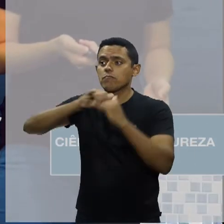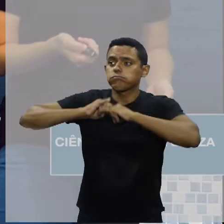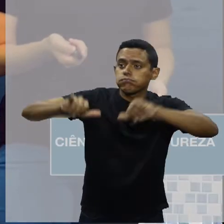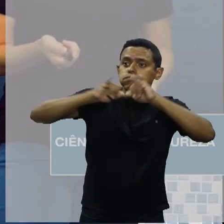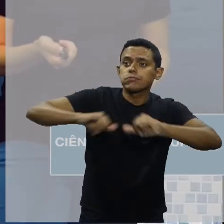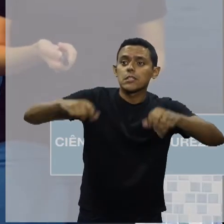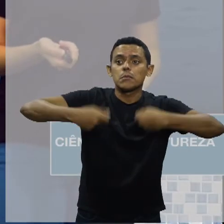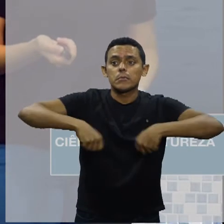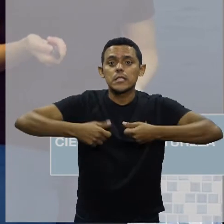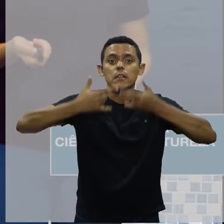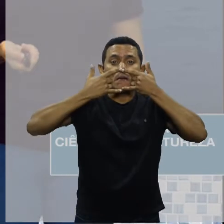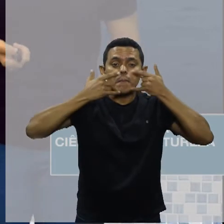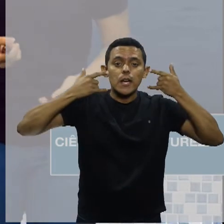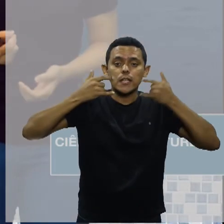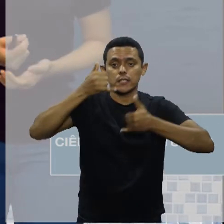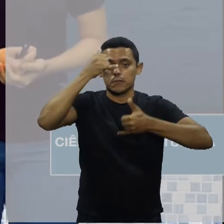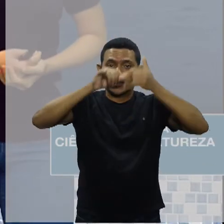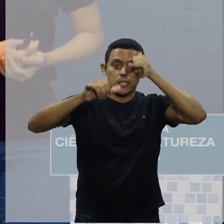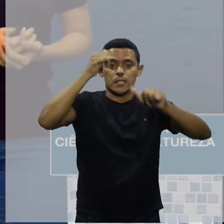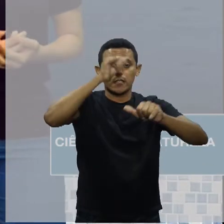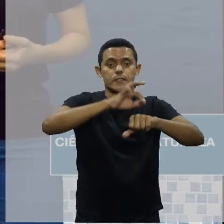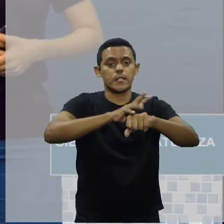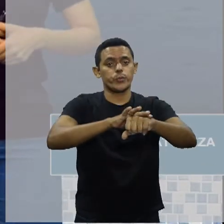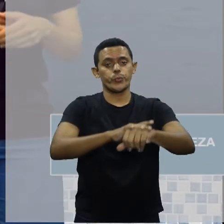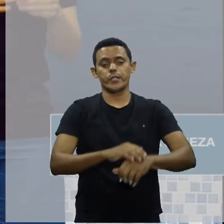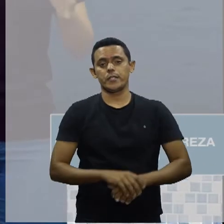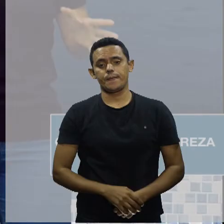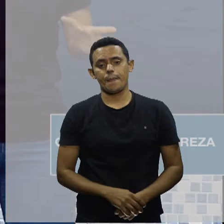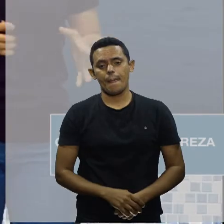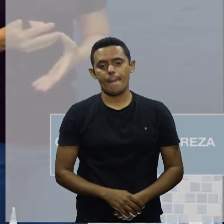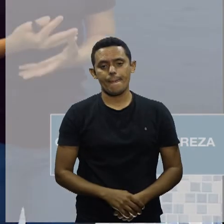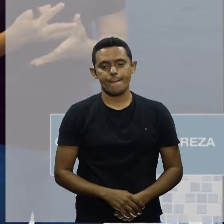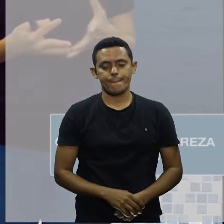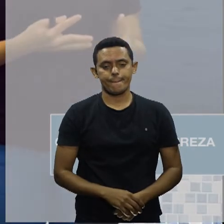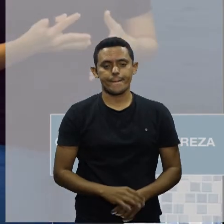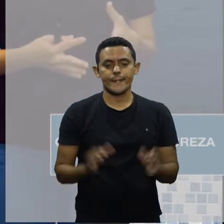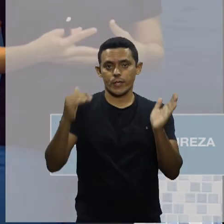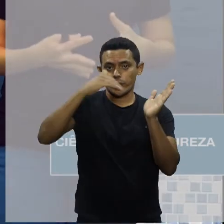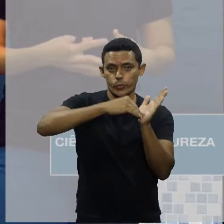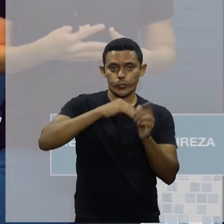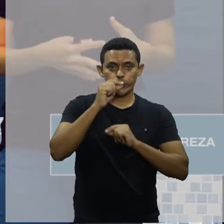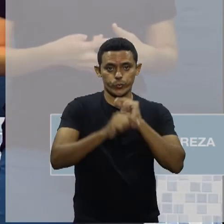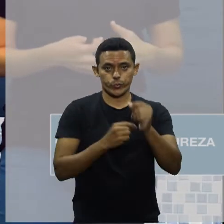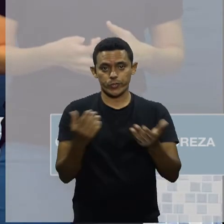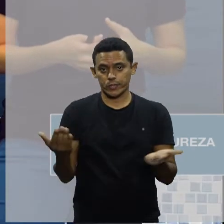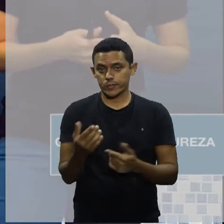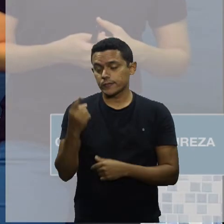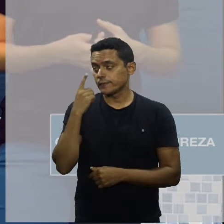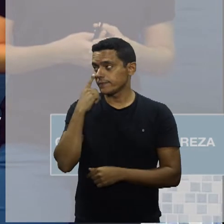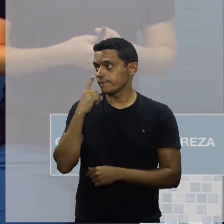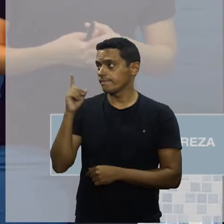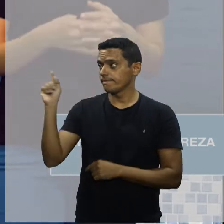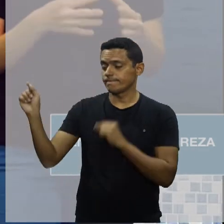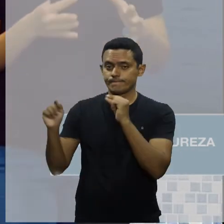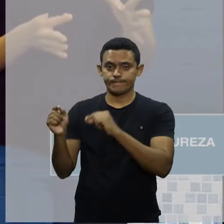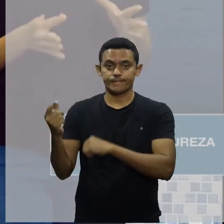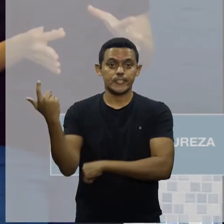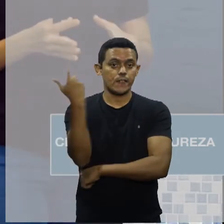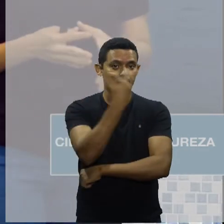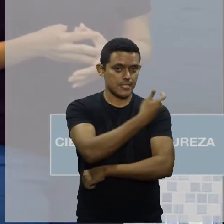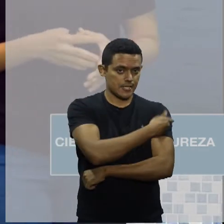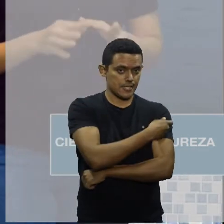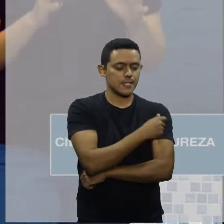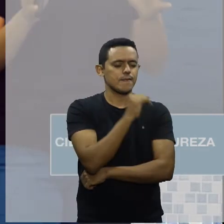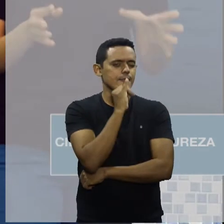importante para a contenção da pandemia. Por último eu trago aqui para vocês fake news a respeito de vacinas a nossa